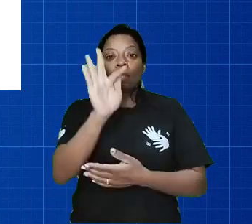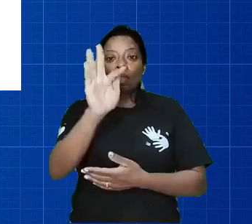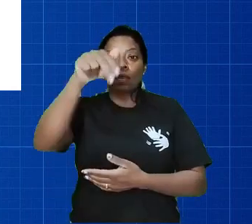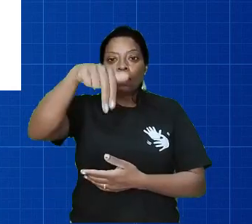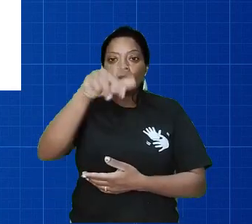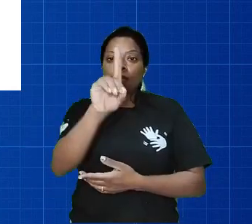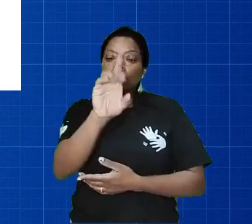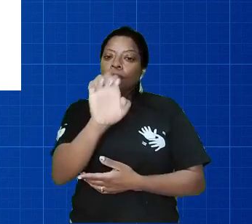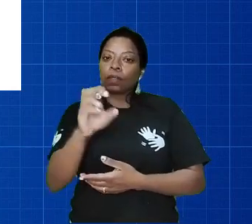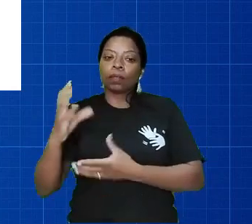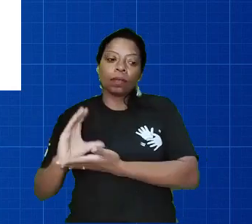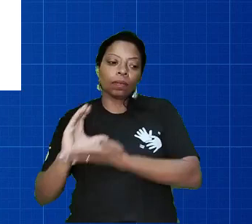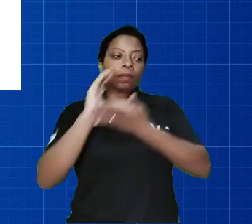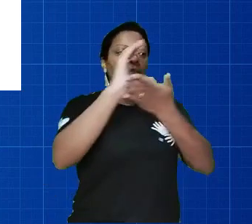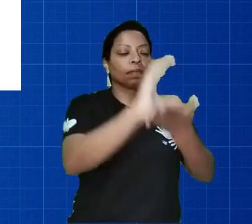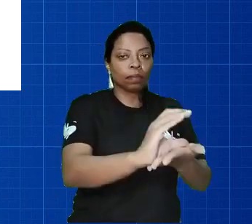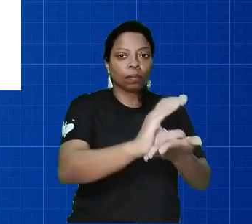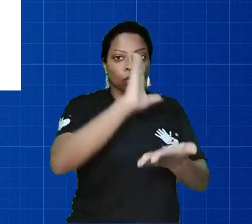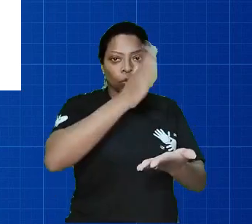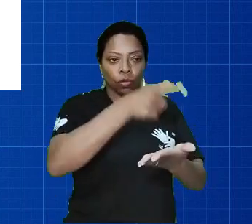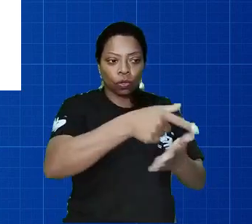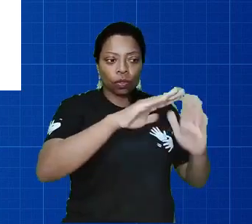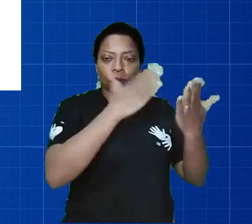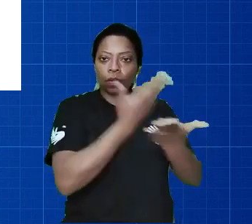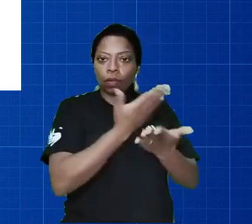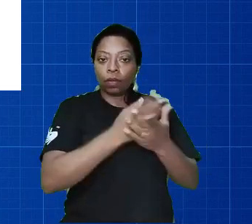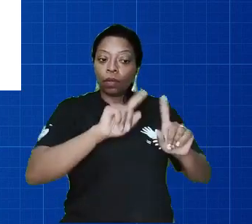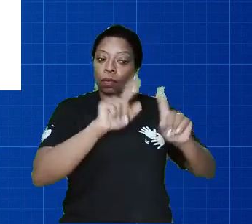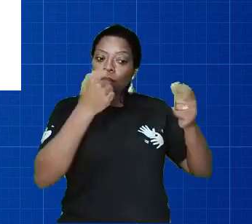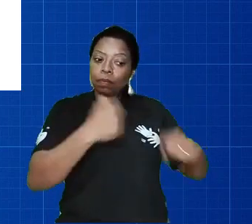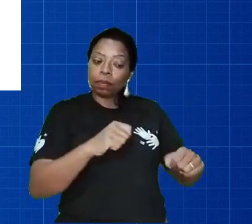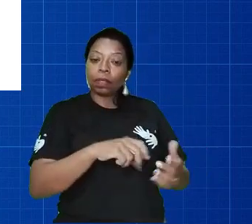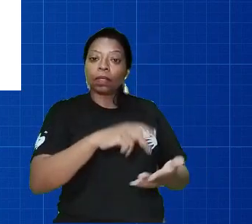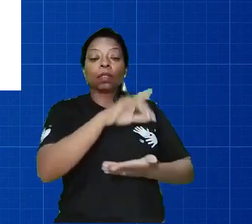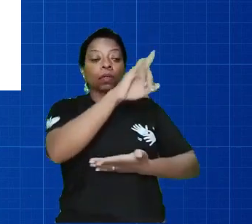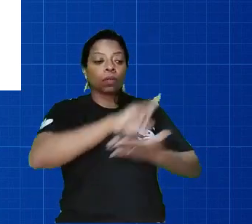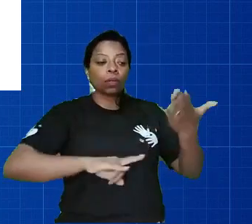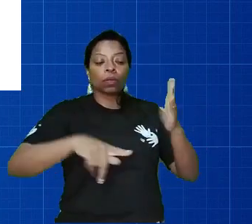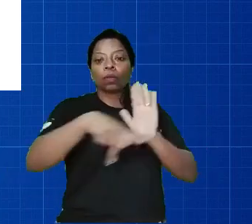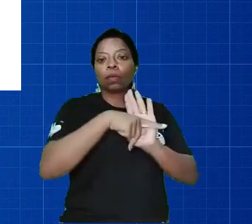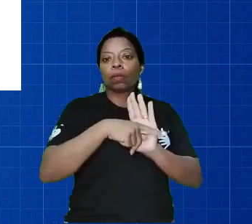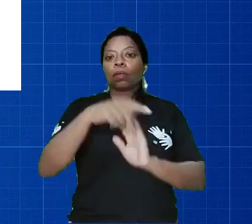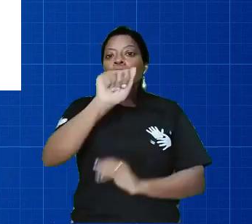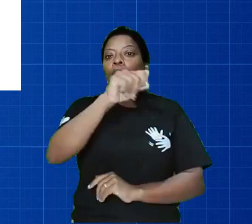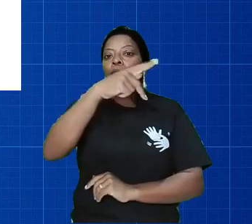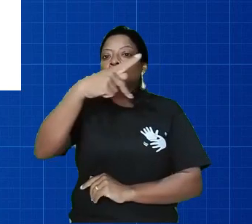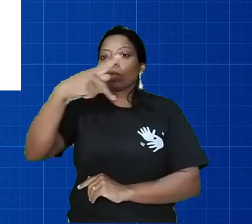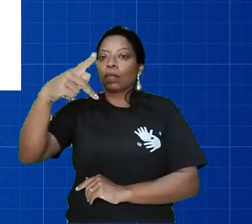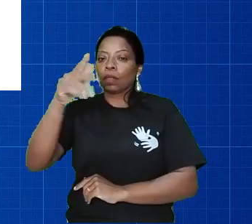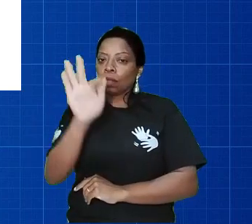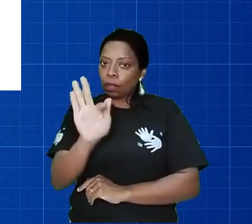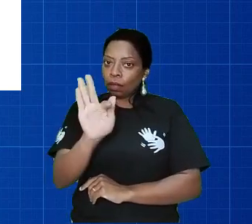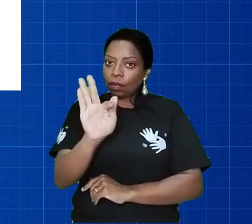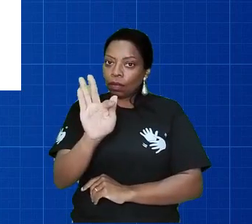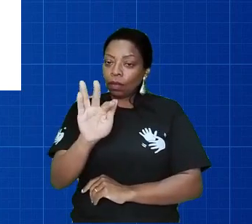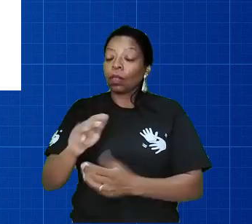básico e de ações integradas às escolas por intermédio da PPF, que é uma organização da sociedade